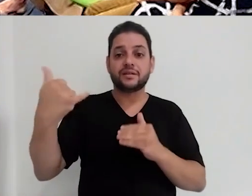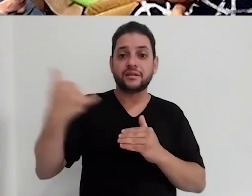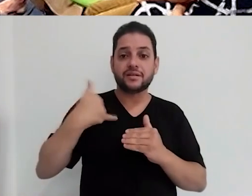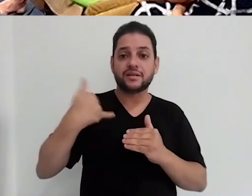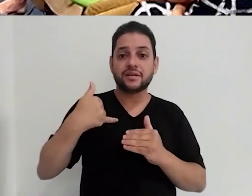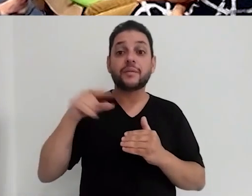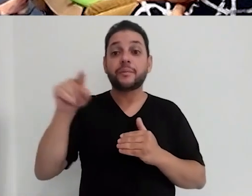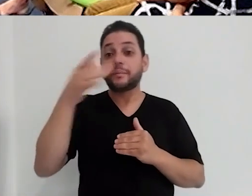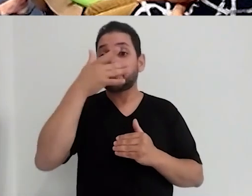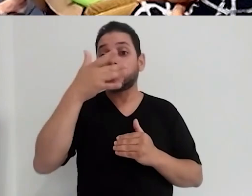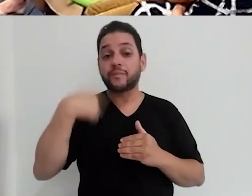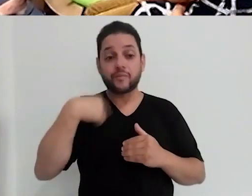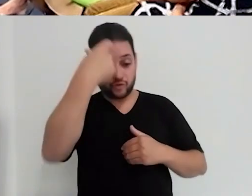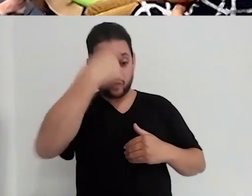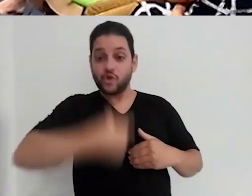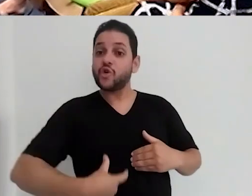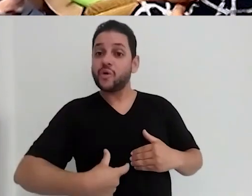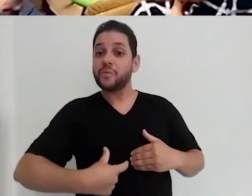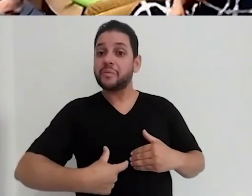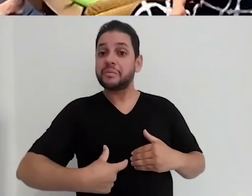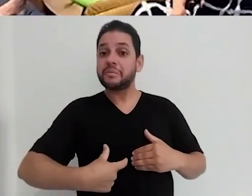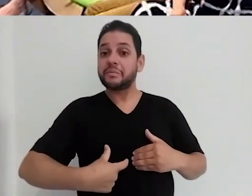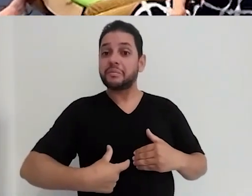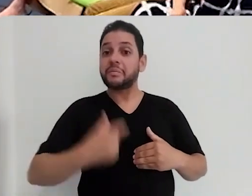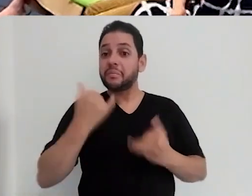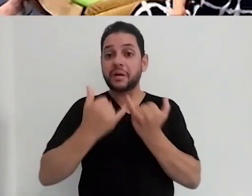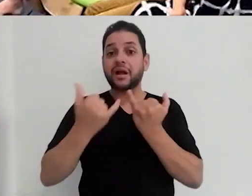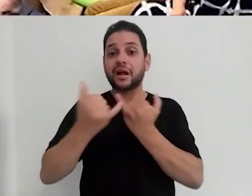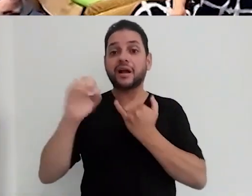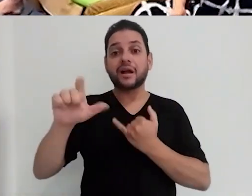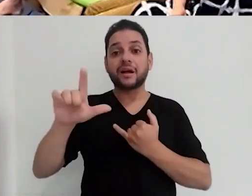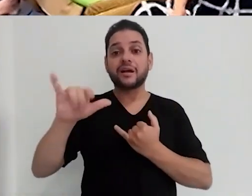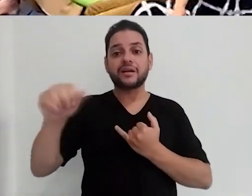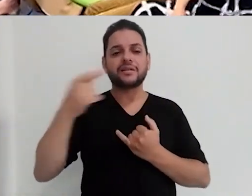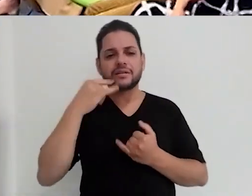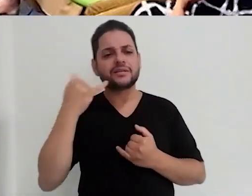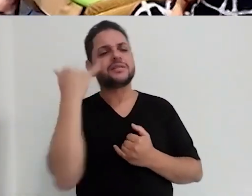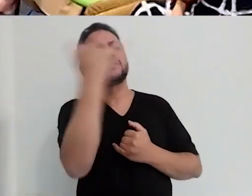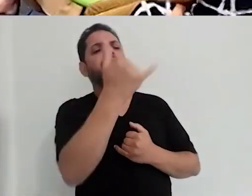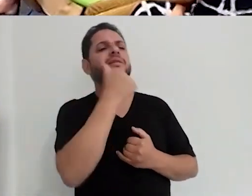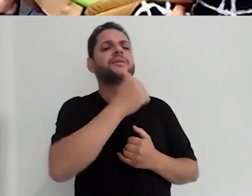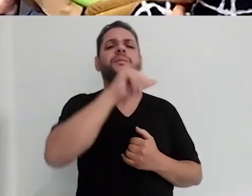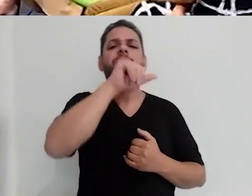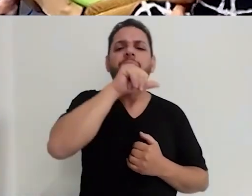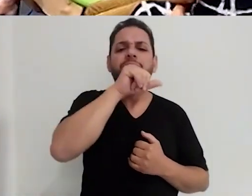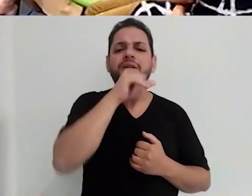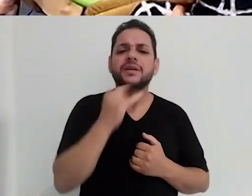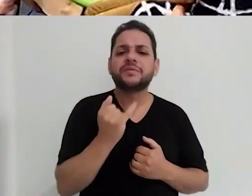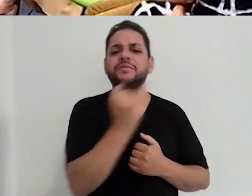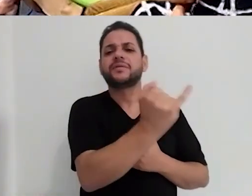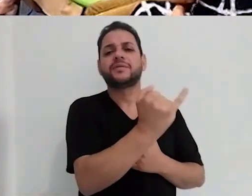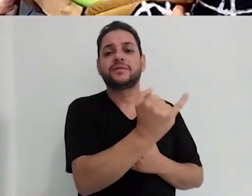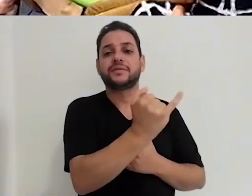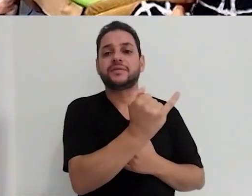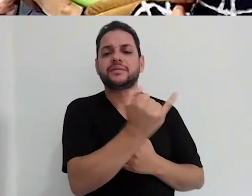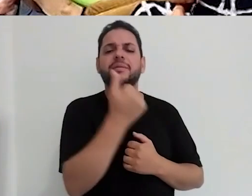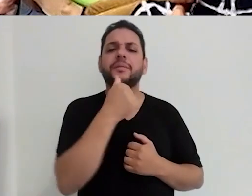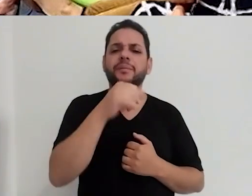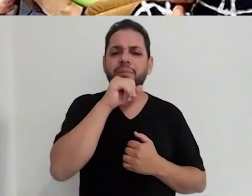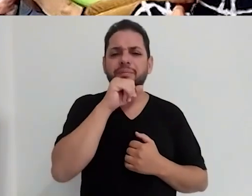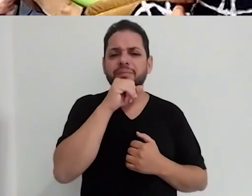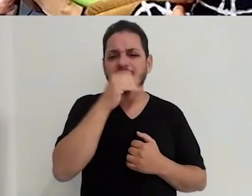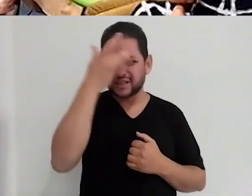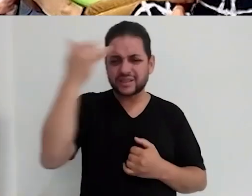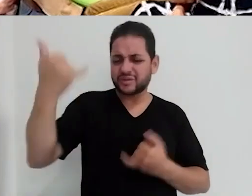fisicamente com a Liana, e eu não achava. Aí um dia eu liguei para minha mãe e falei, mãe, tá todo mundo falando,